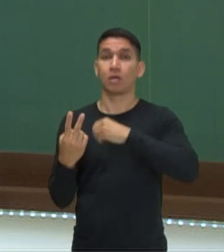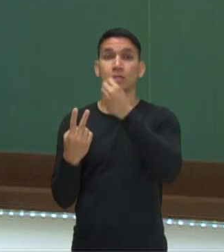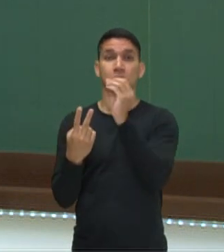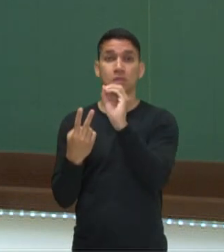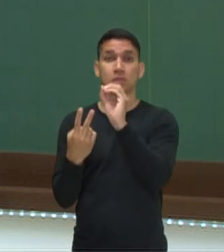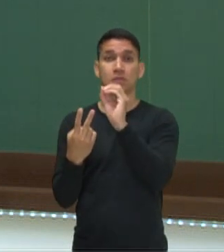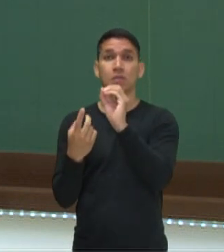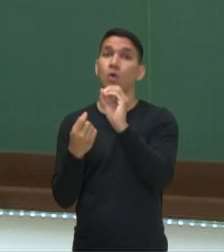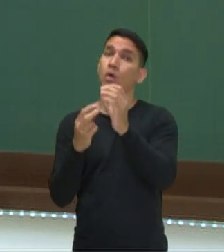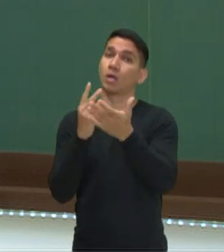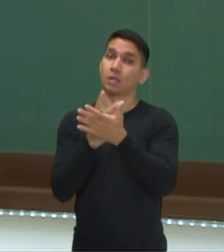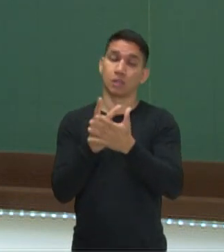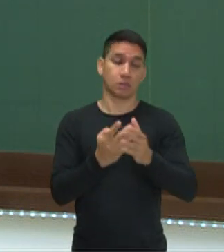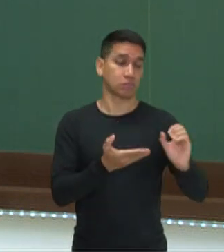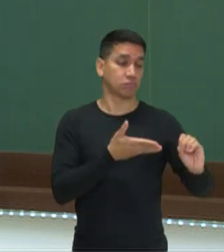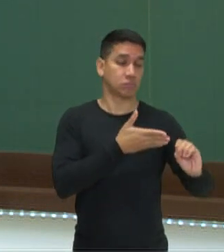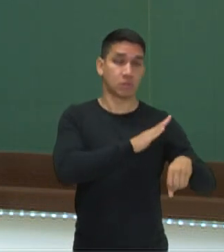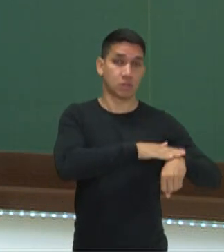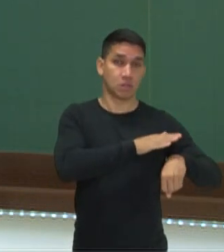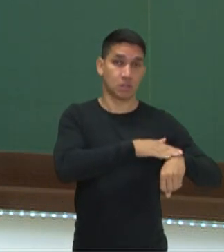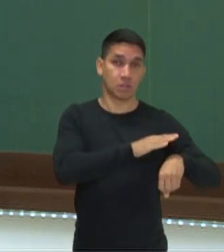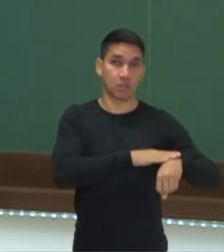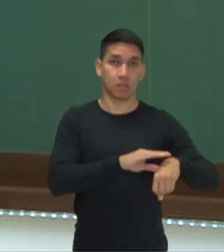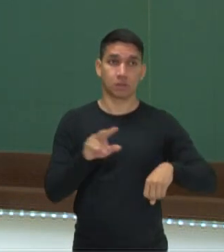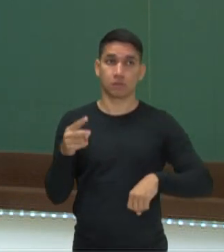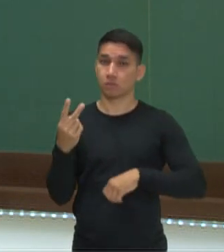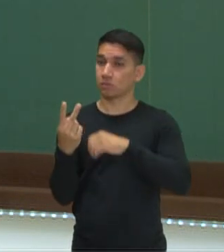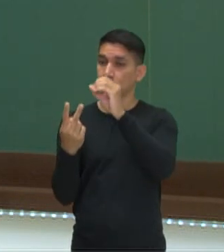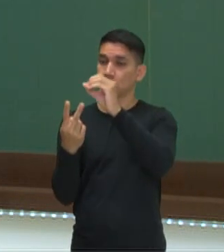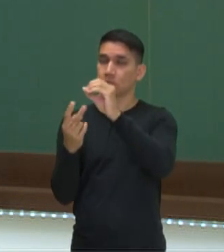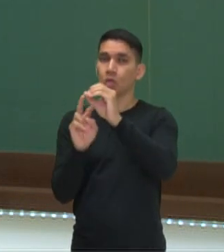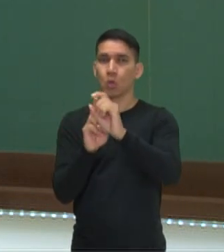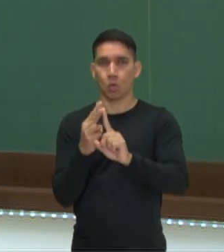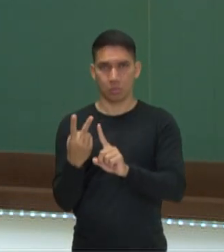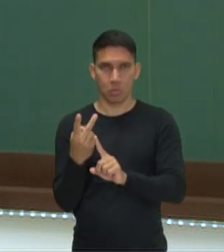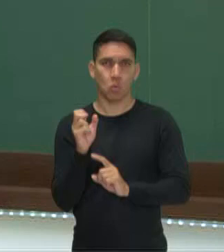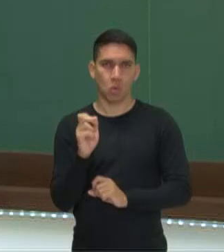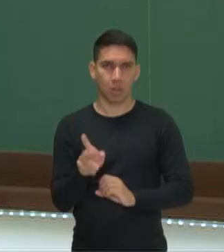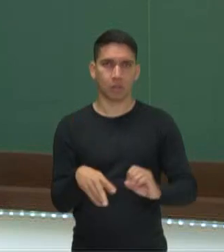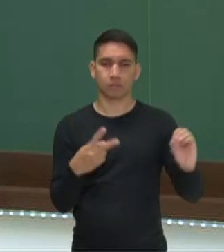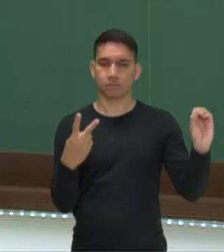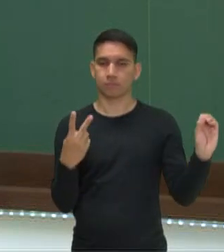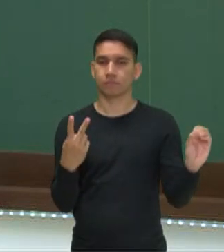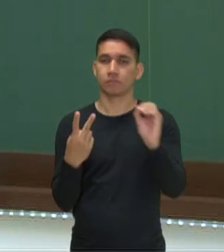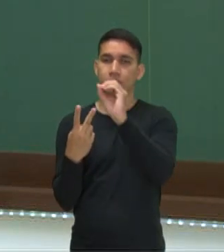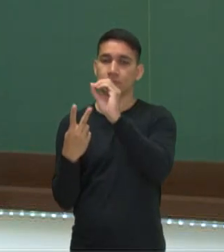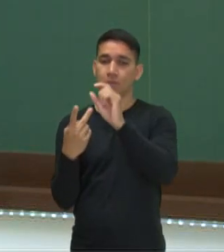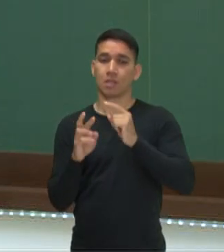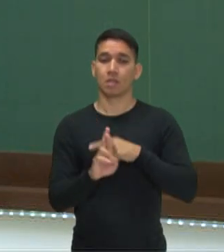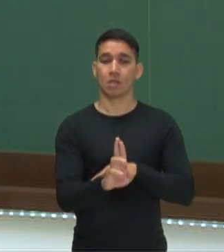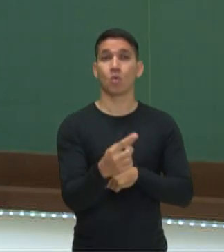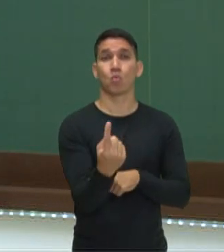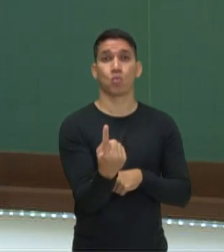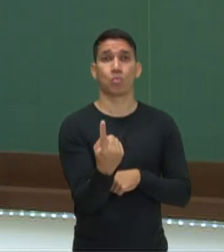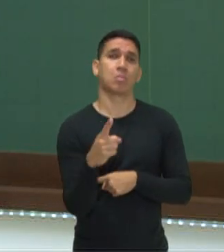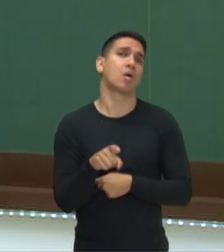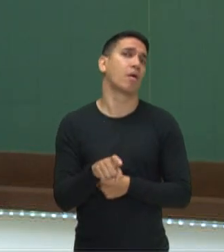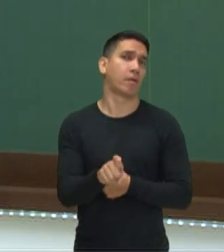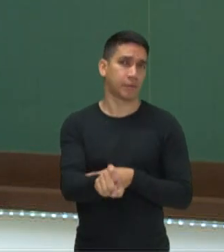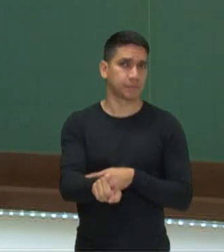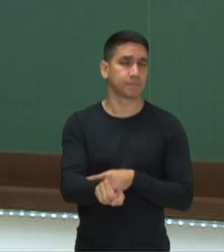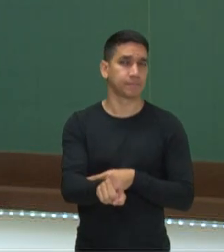zero, tempo zero. Dobrou no tempo zero. 2 elevado na zero é 1, número de bactérias